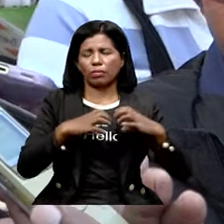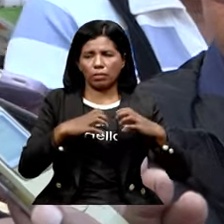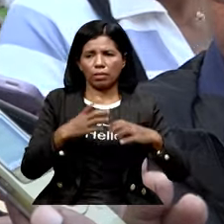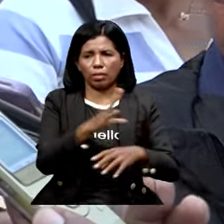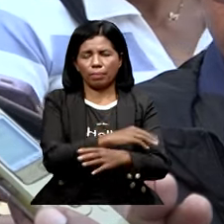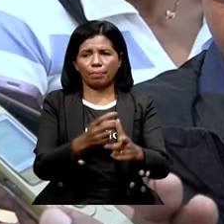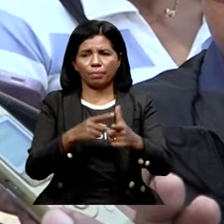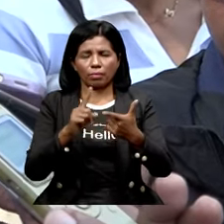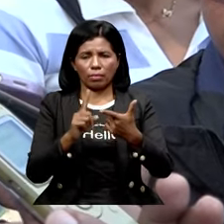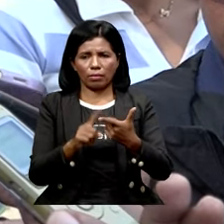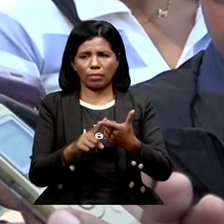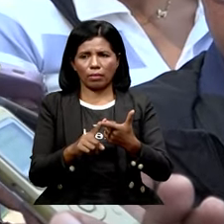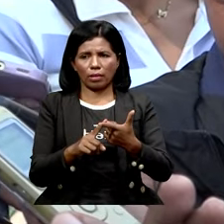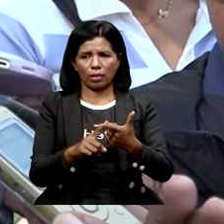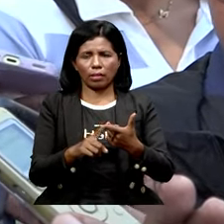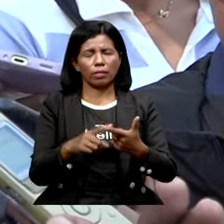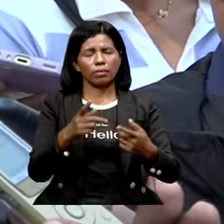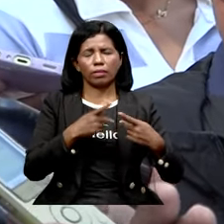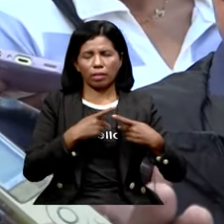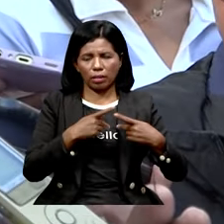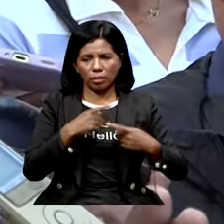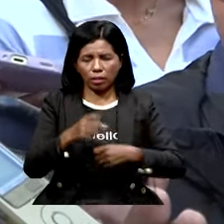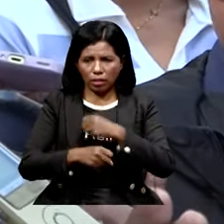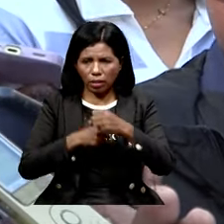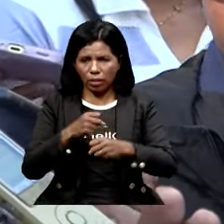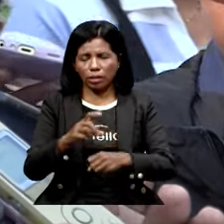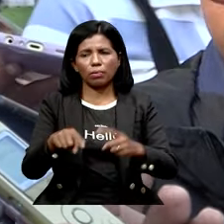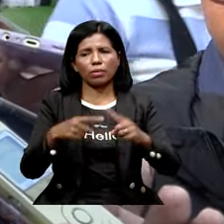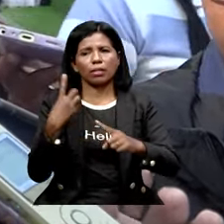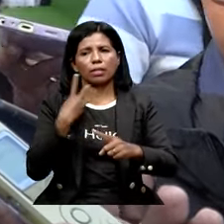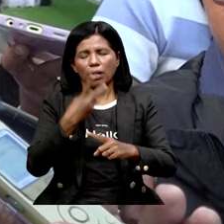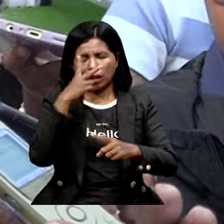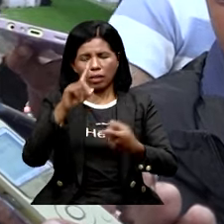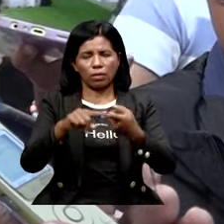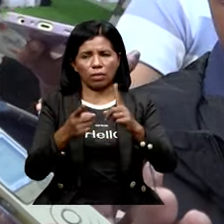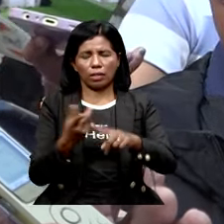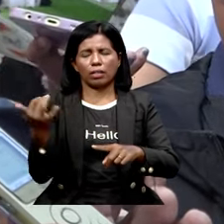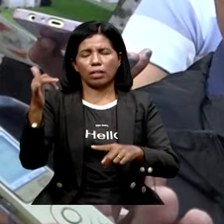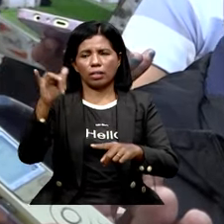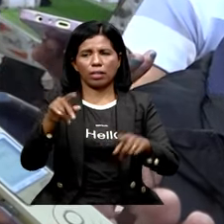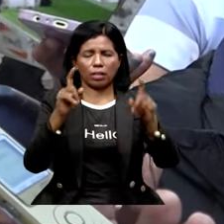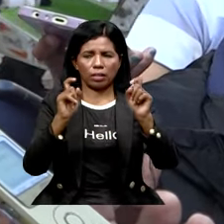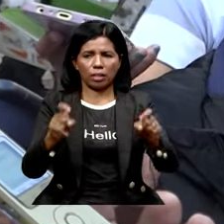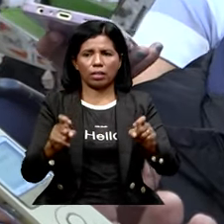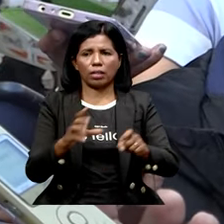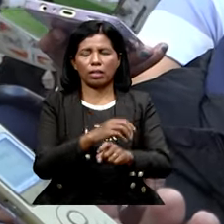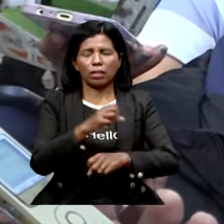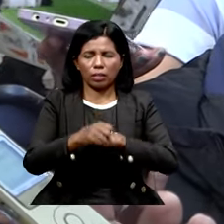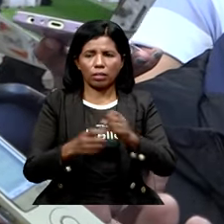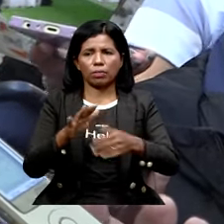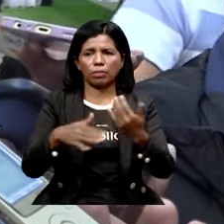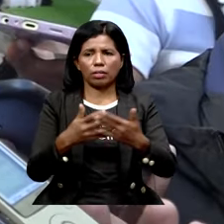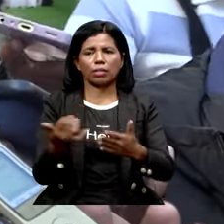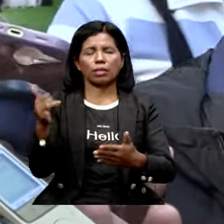Fuan, Kane, Terus, Laransusa, o Anhira Itare, e tenha malo que sirne betengi, depois de sacrifício sirne roto,